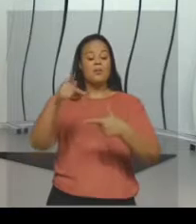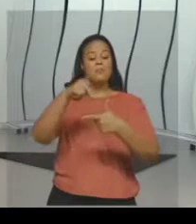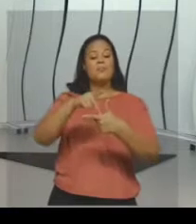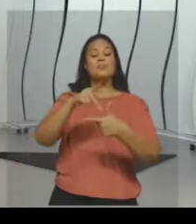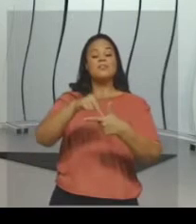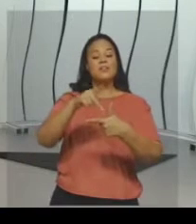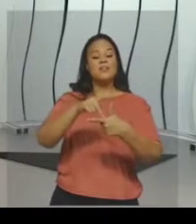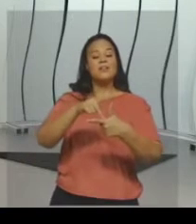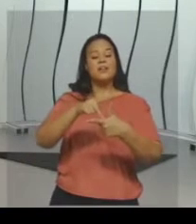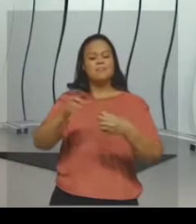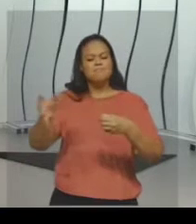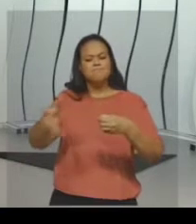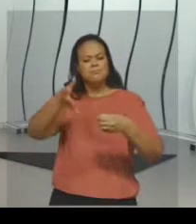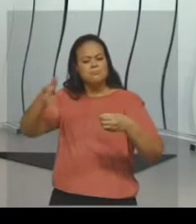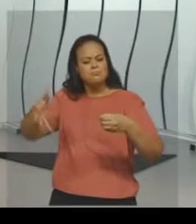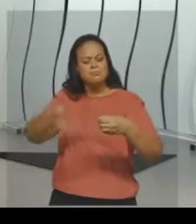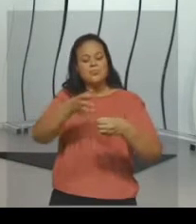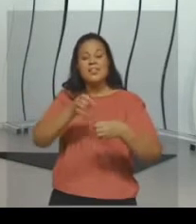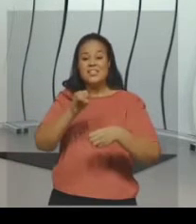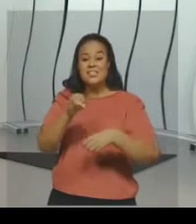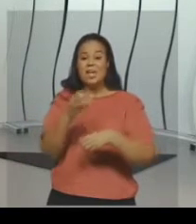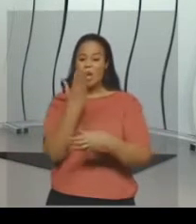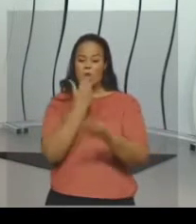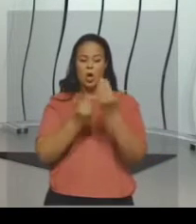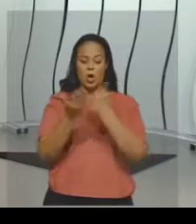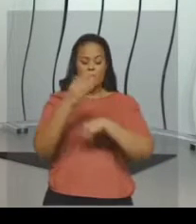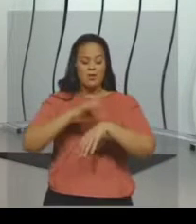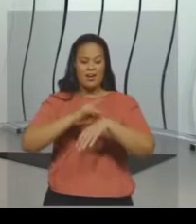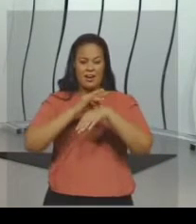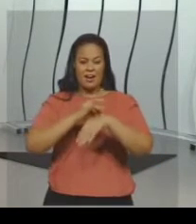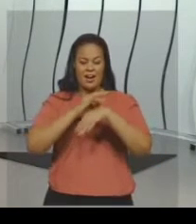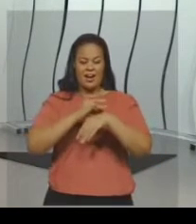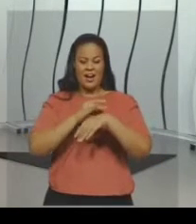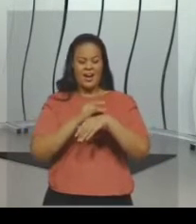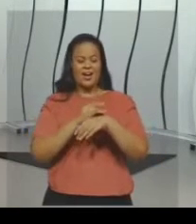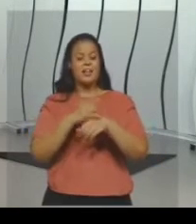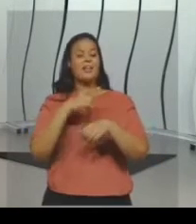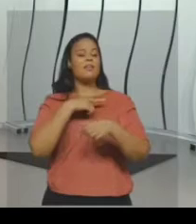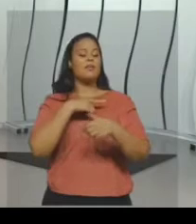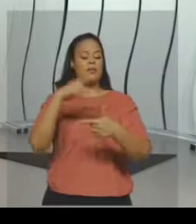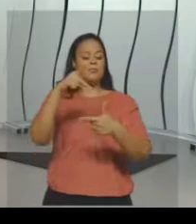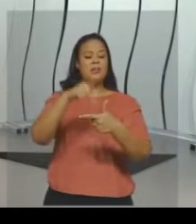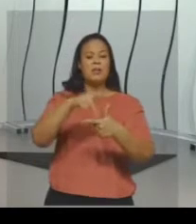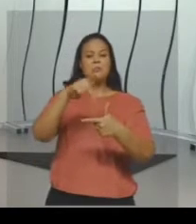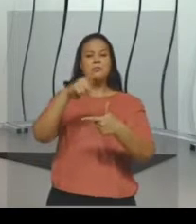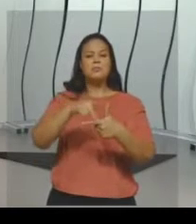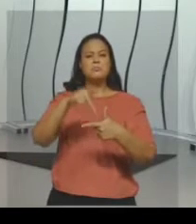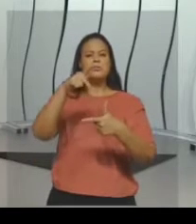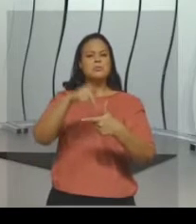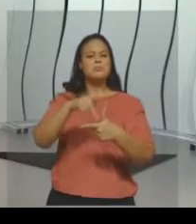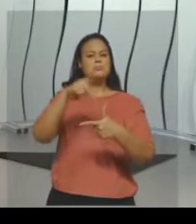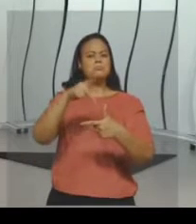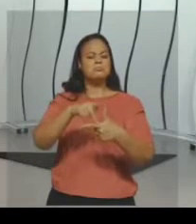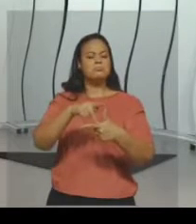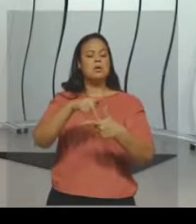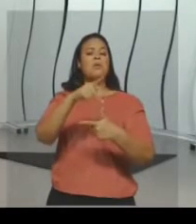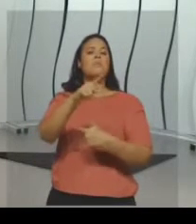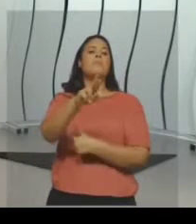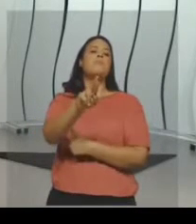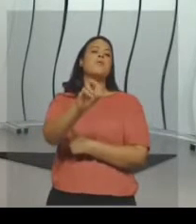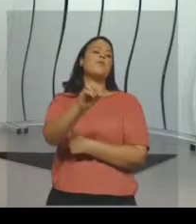proteína. Tanto é que quando a gente come muita carne, a gente fala que a gente está tendo uma alimentação rica em proteínas, porque a carne, essa